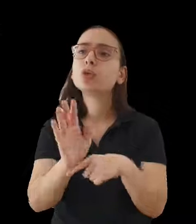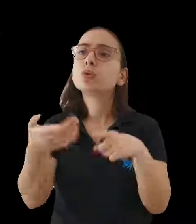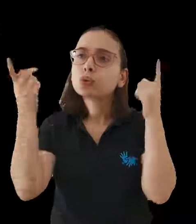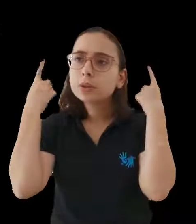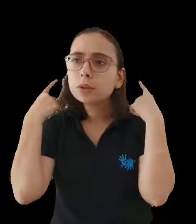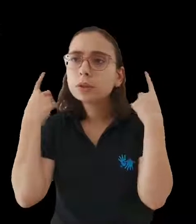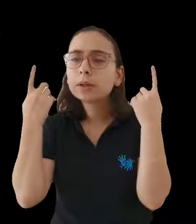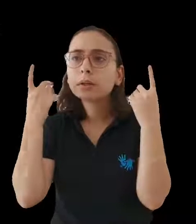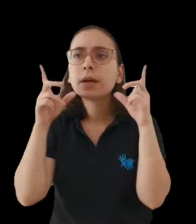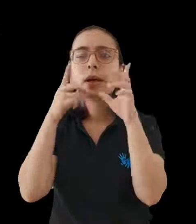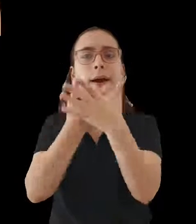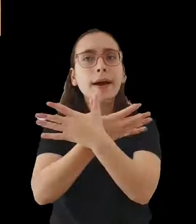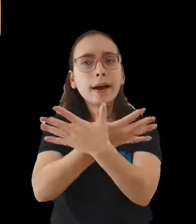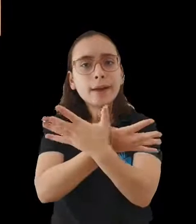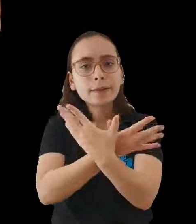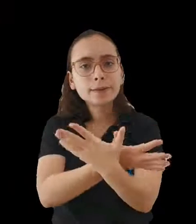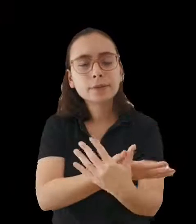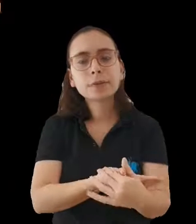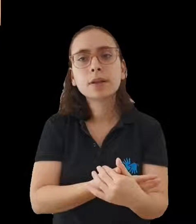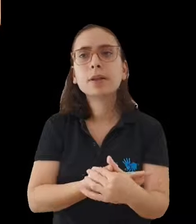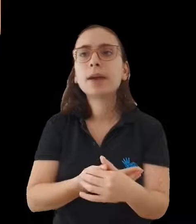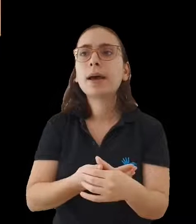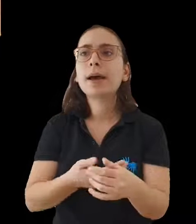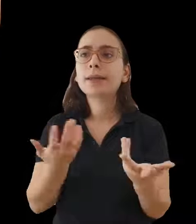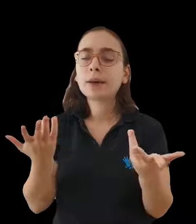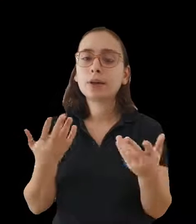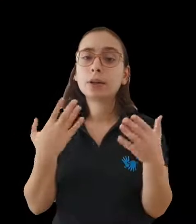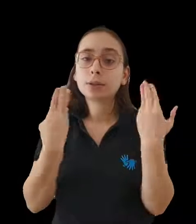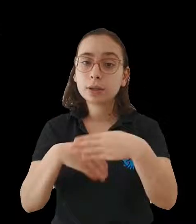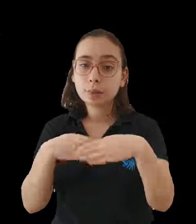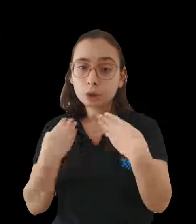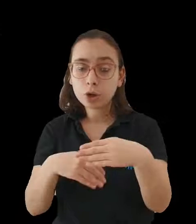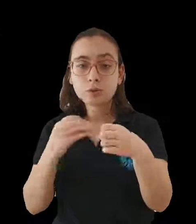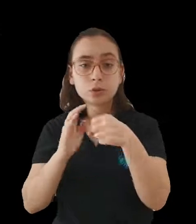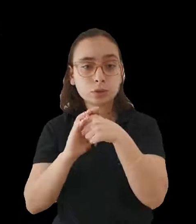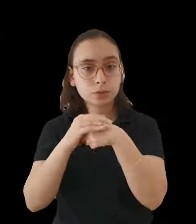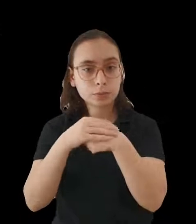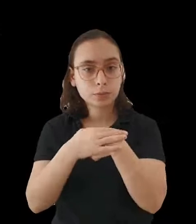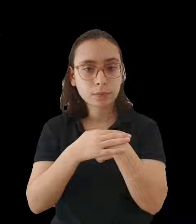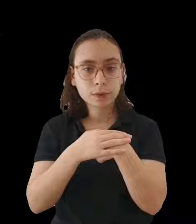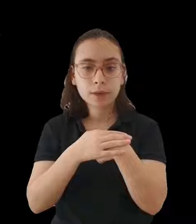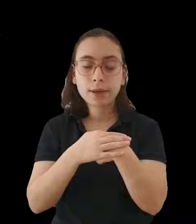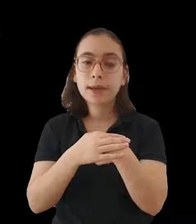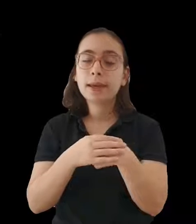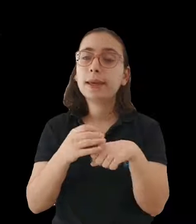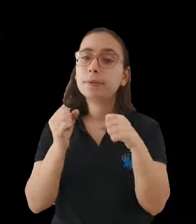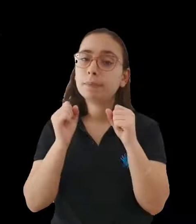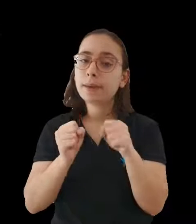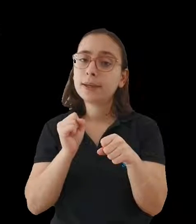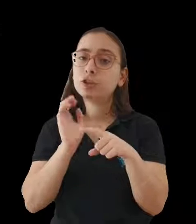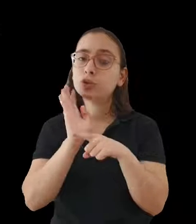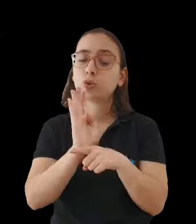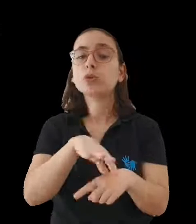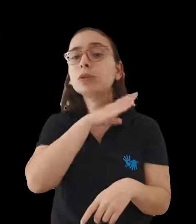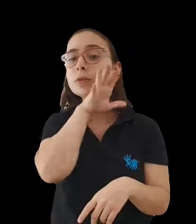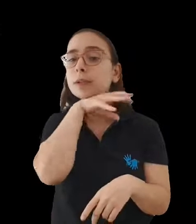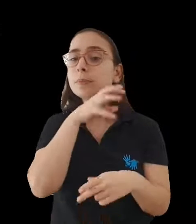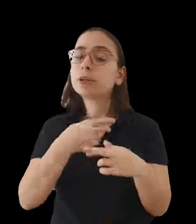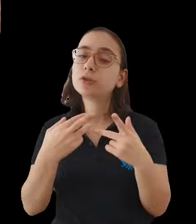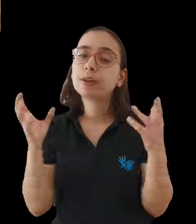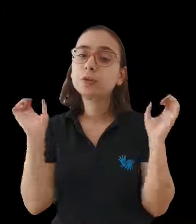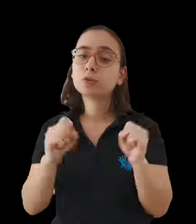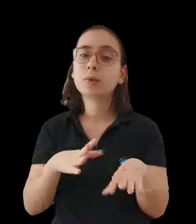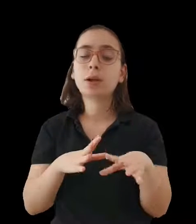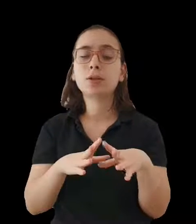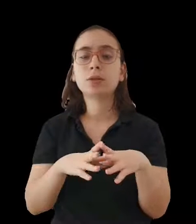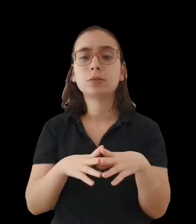hora, quando ele vai fazer as provas, que ele tem que se esconder, ele vai chamando esses seres mágicos, né? Então ele fala assim,